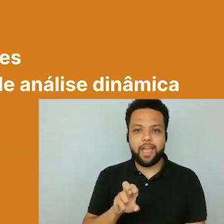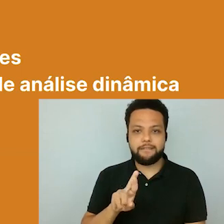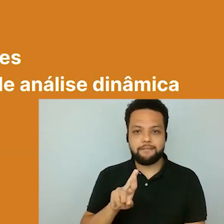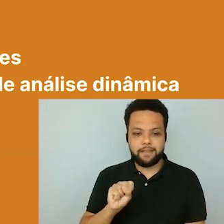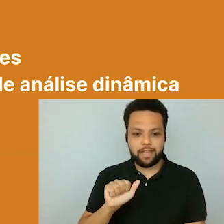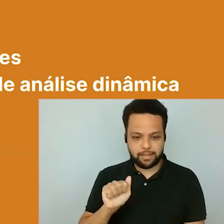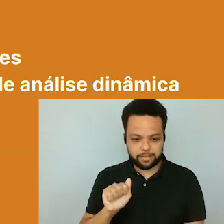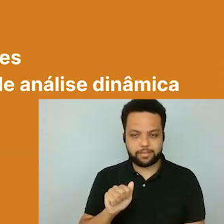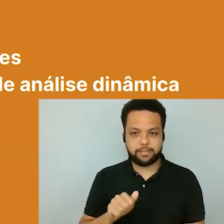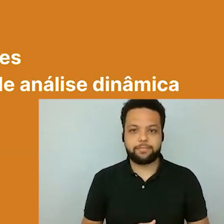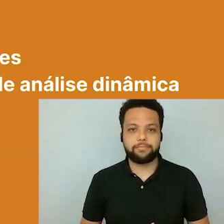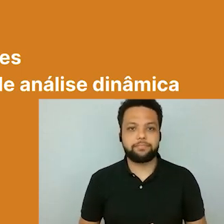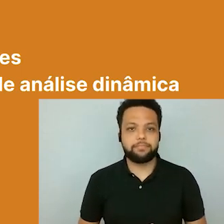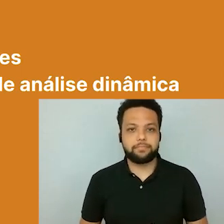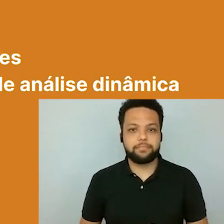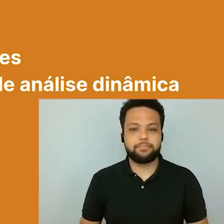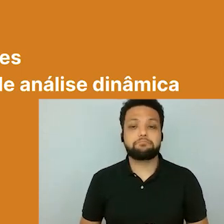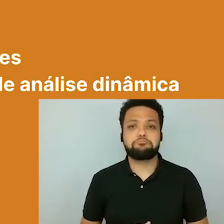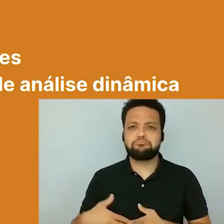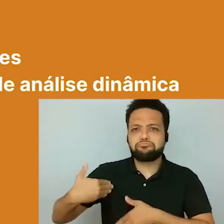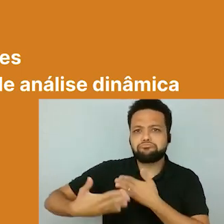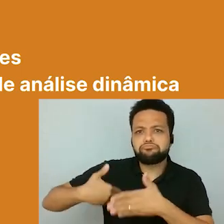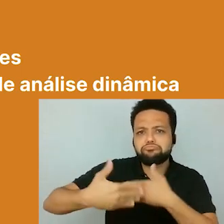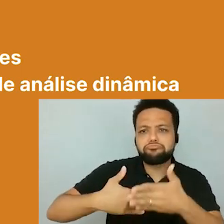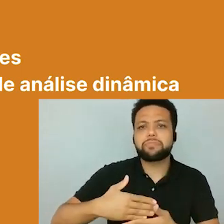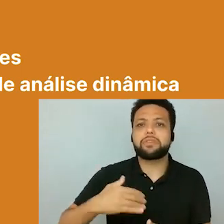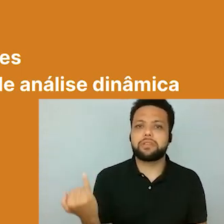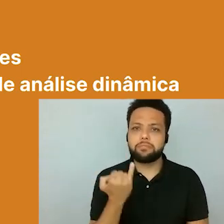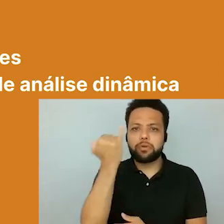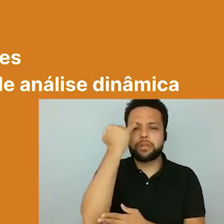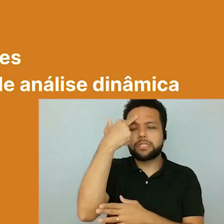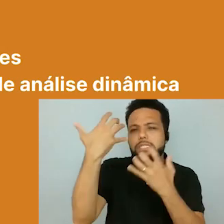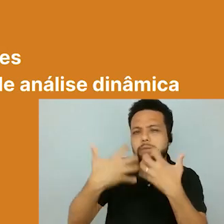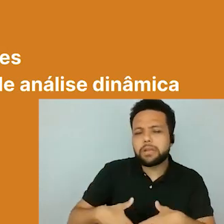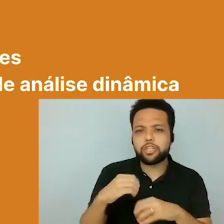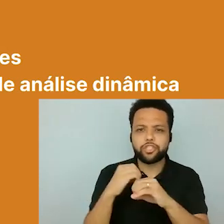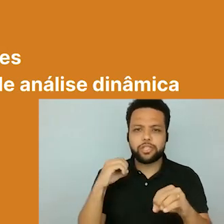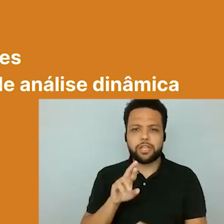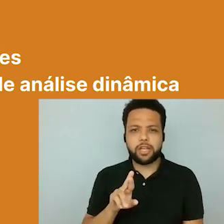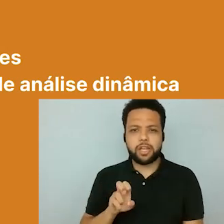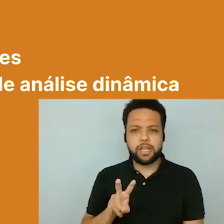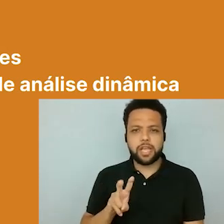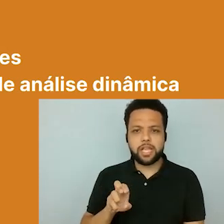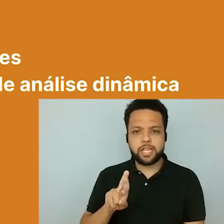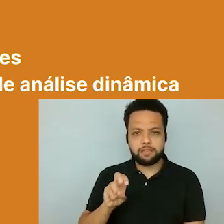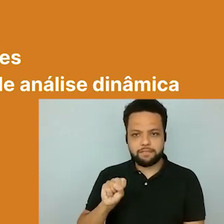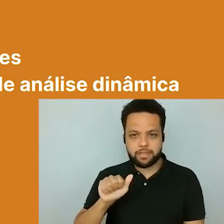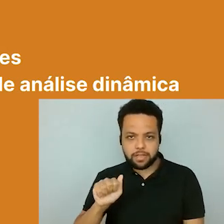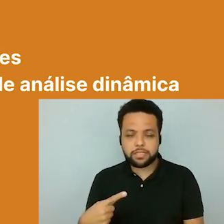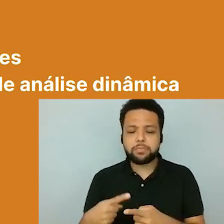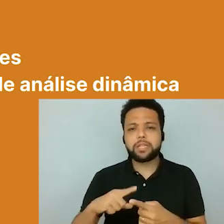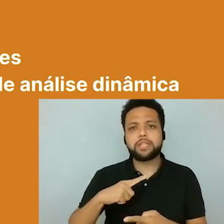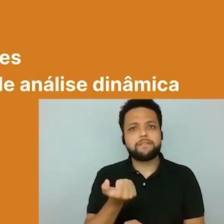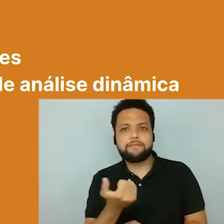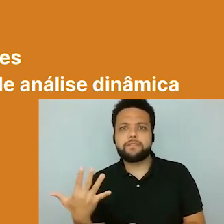Bom, durante o desenvolvimento, é importante lembrar da engenharia reversa, já que pode expor dados do usuário, segredos e trechos